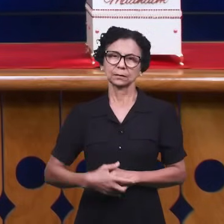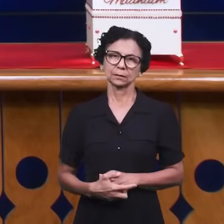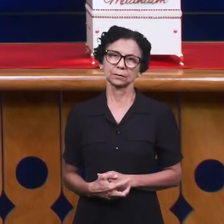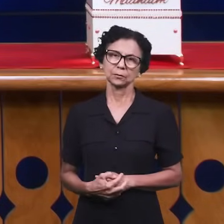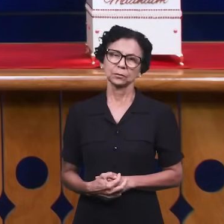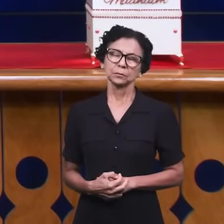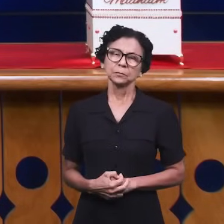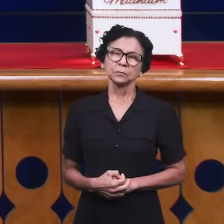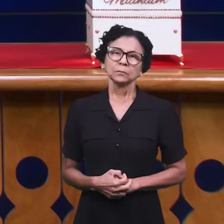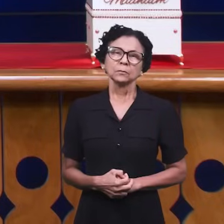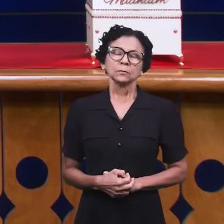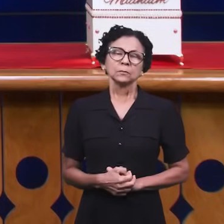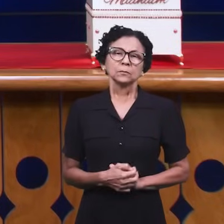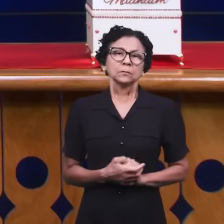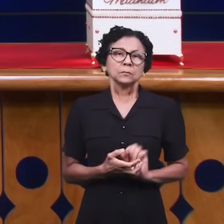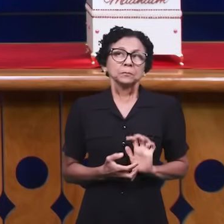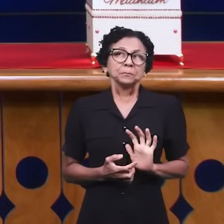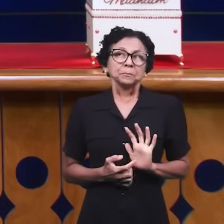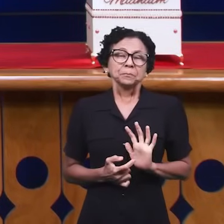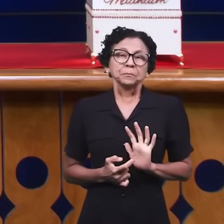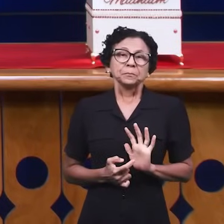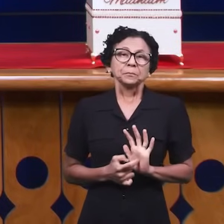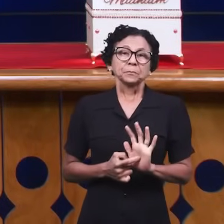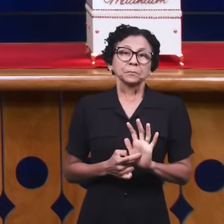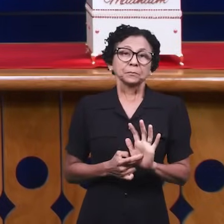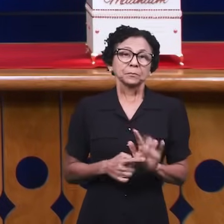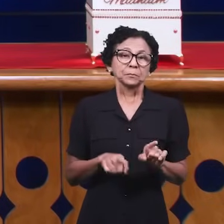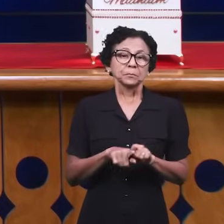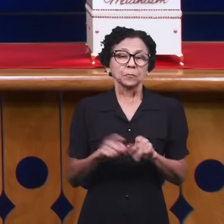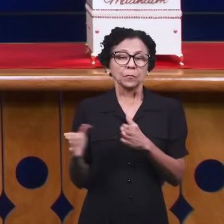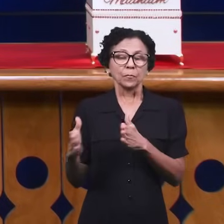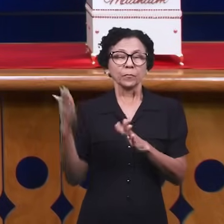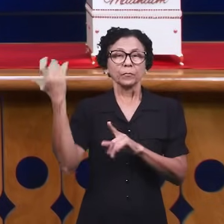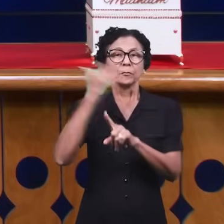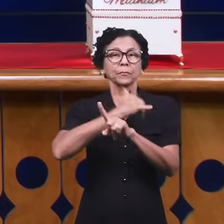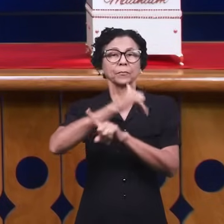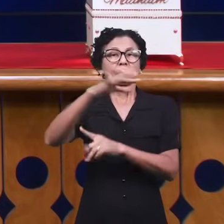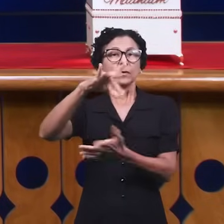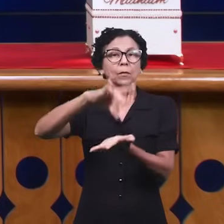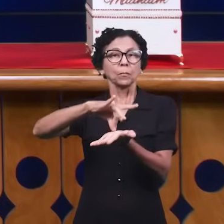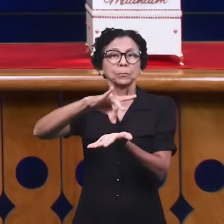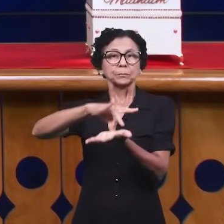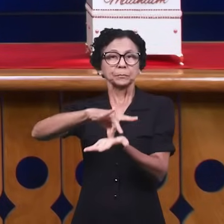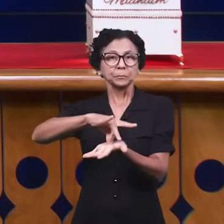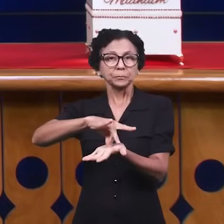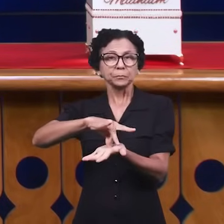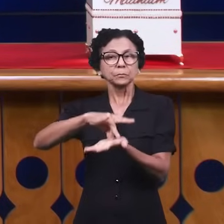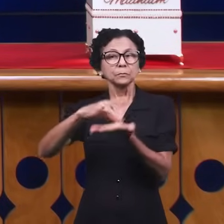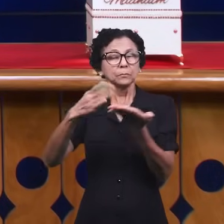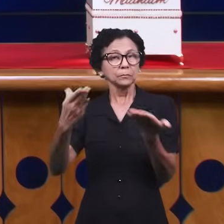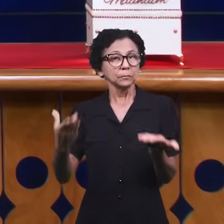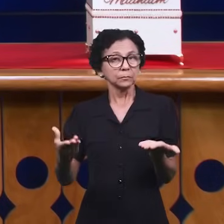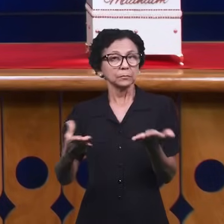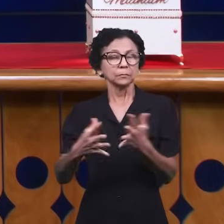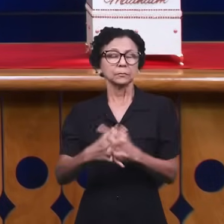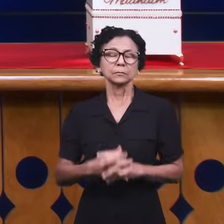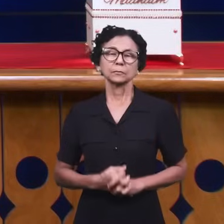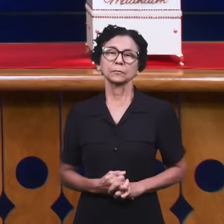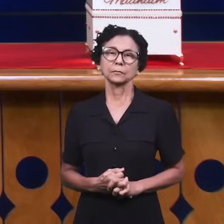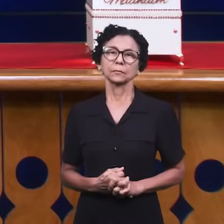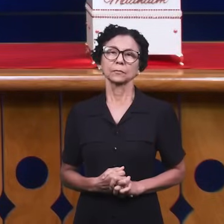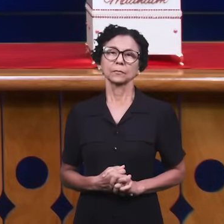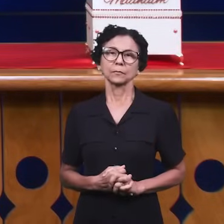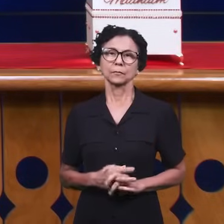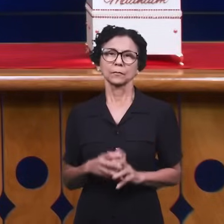nos mostrado a cada dia o momento profético que nós estamos vivendo. Haja vista, o lema para